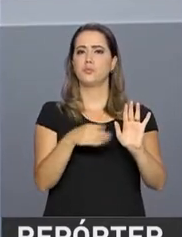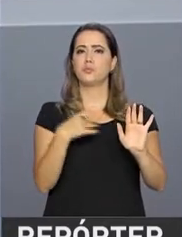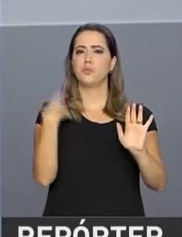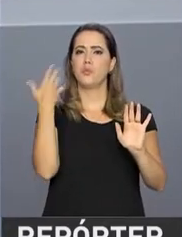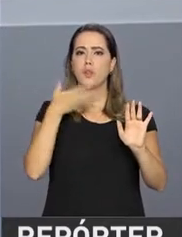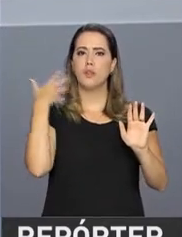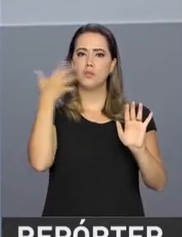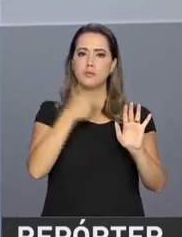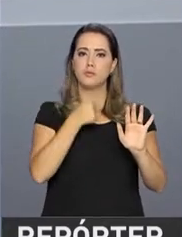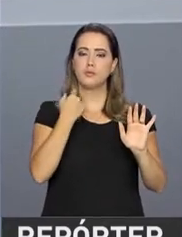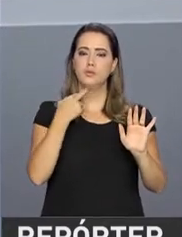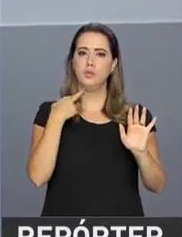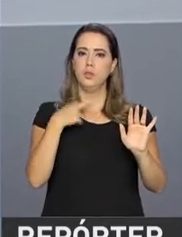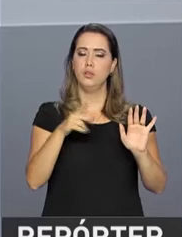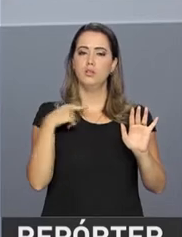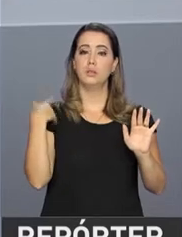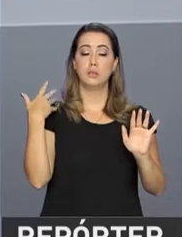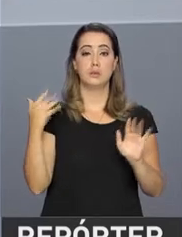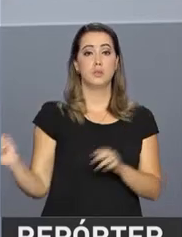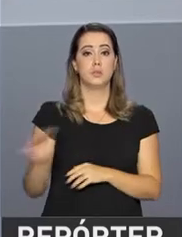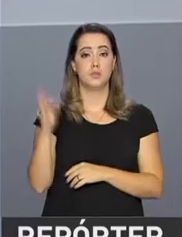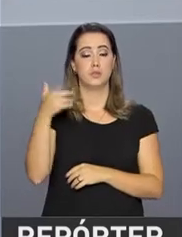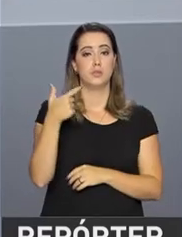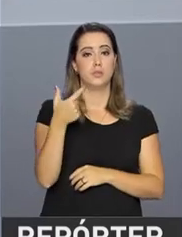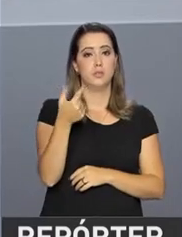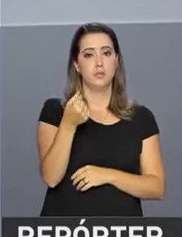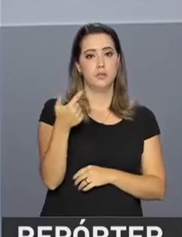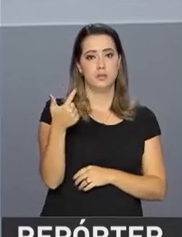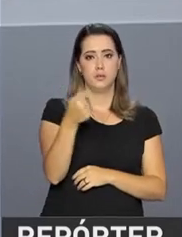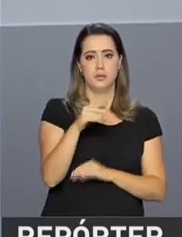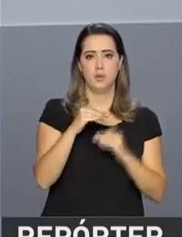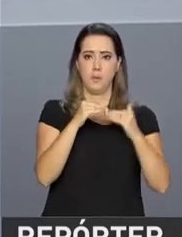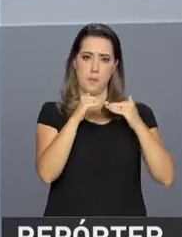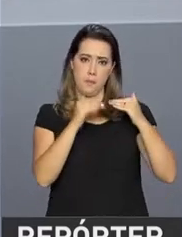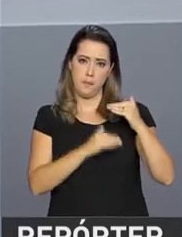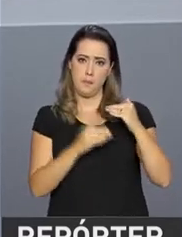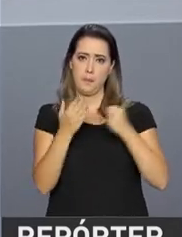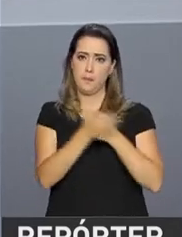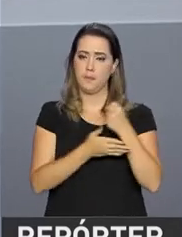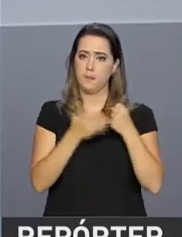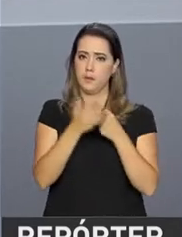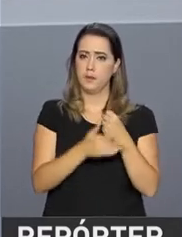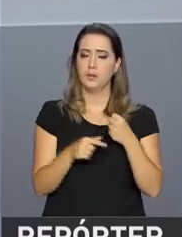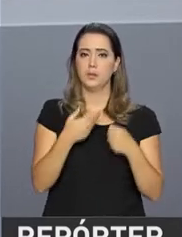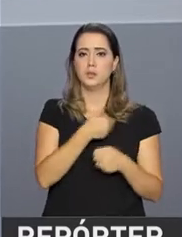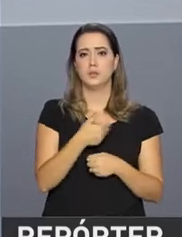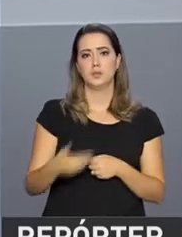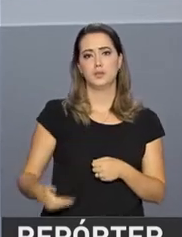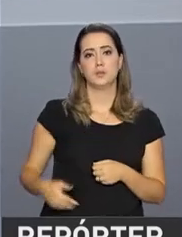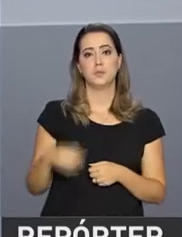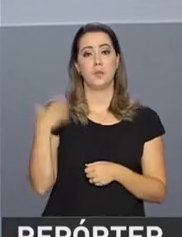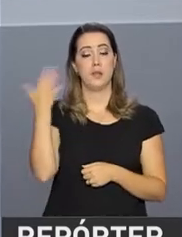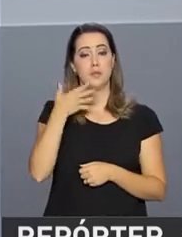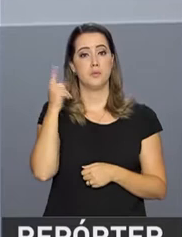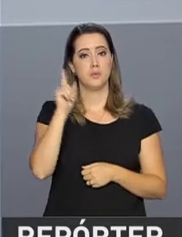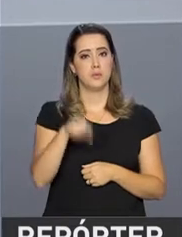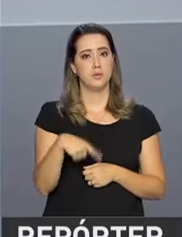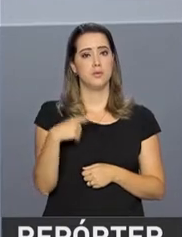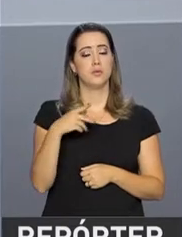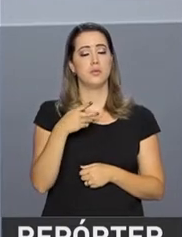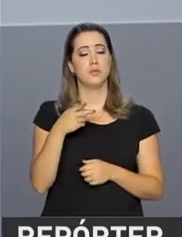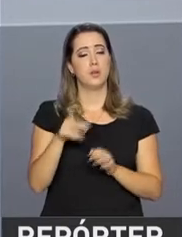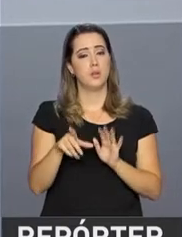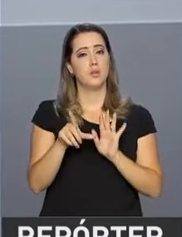resultado histórico da inflação em 2017 que ficou abaixo do piso previsto pelo governo a explicação é uma